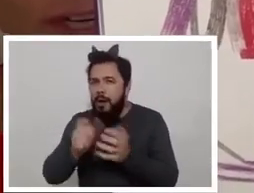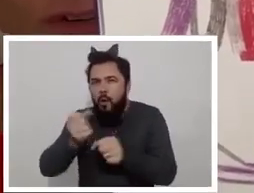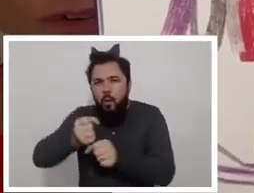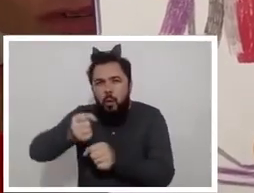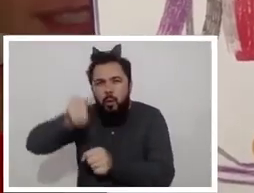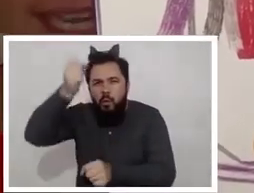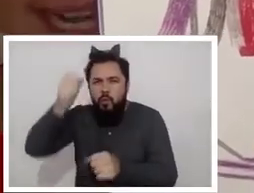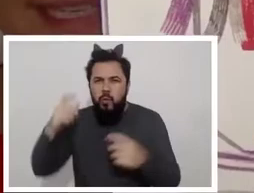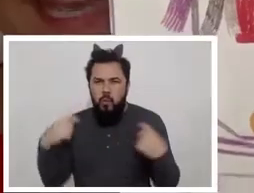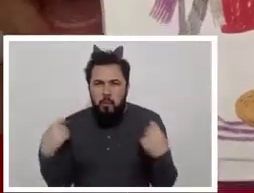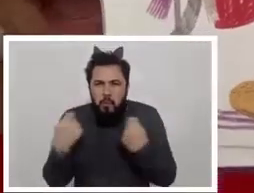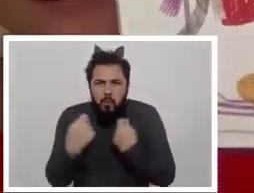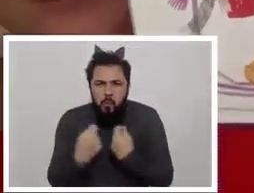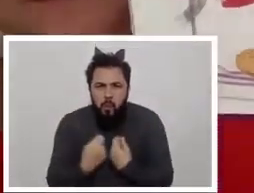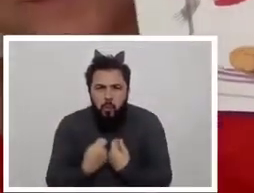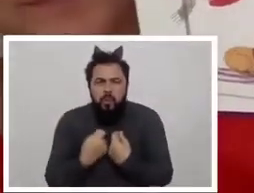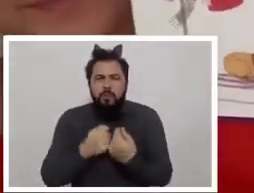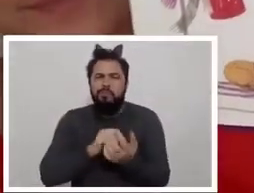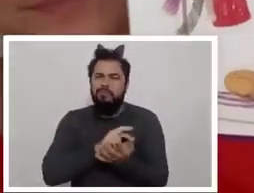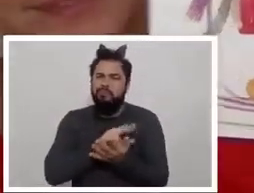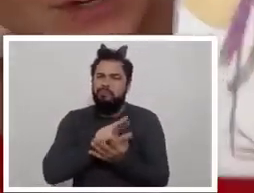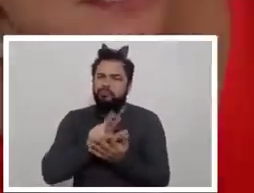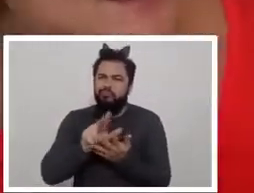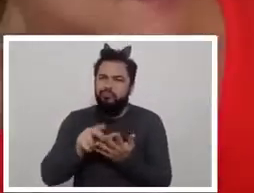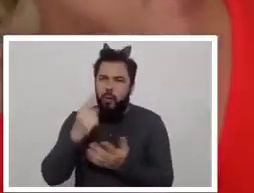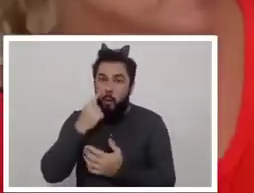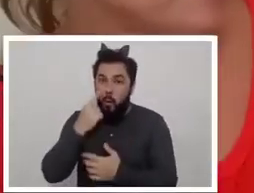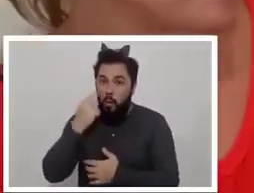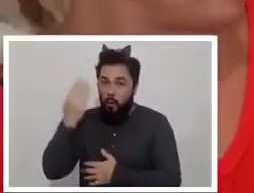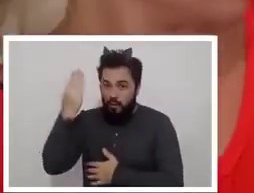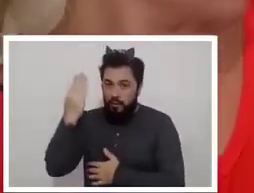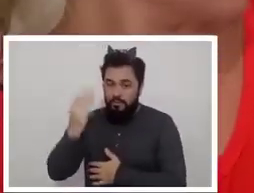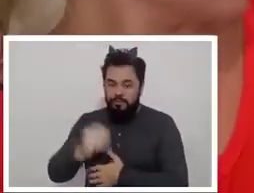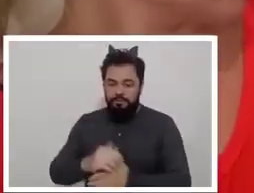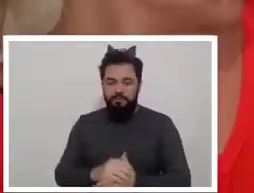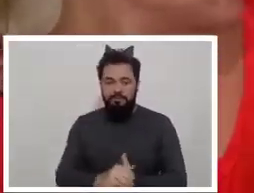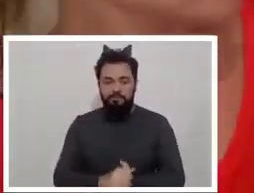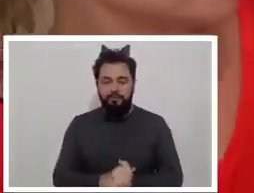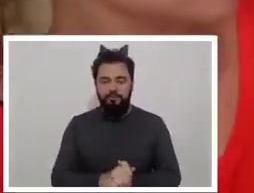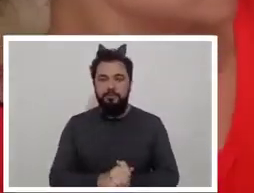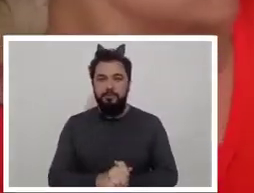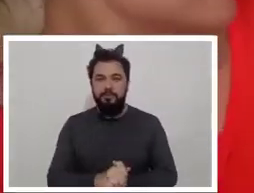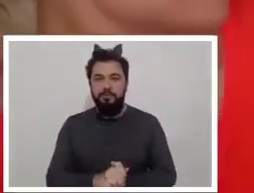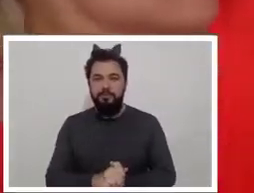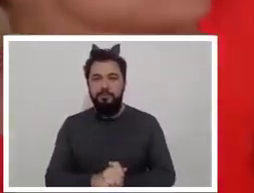carteira chuva tem casaco olha que legal